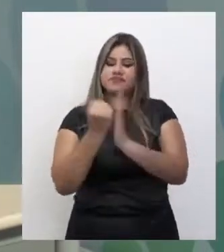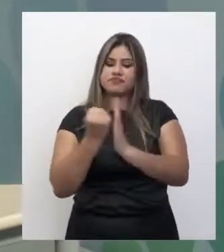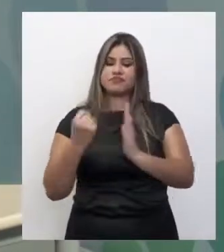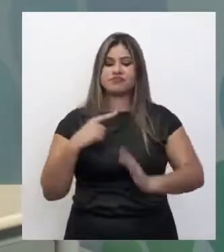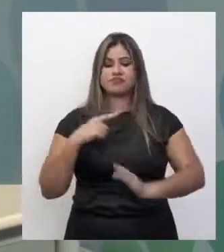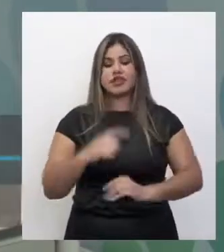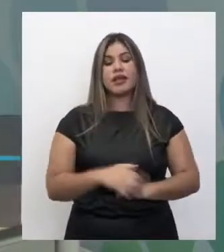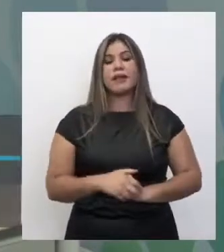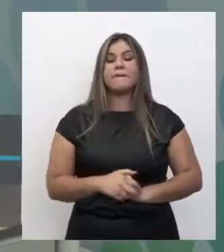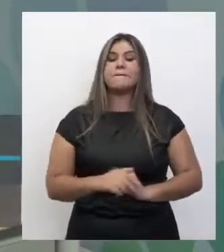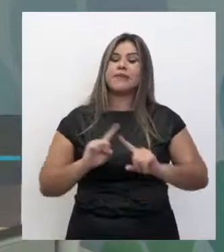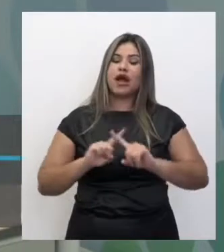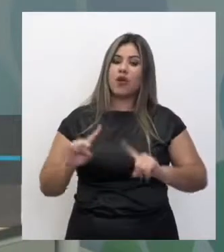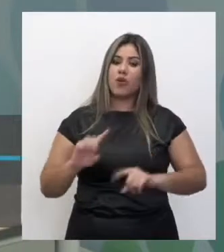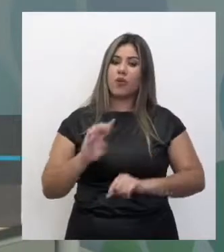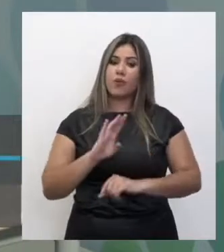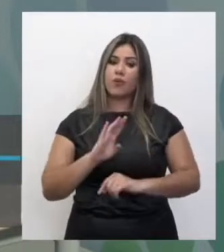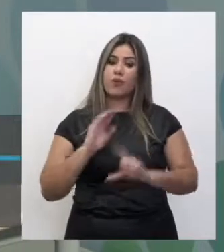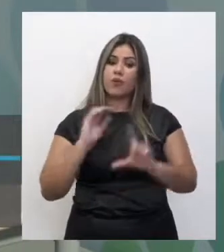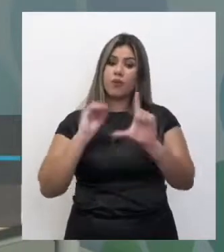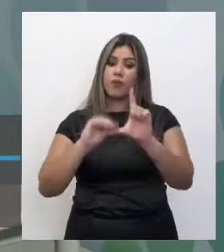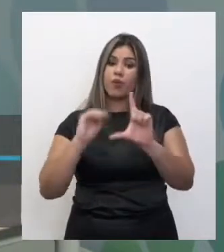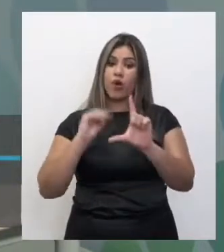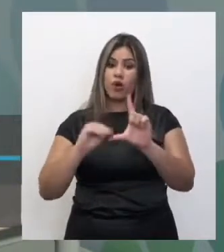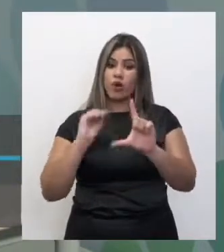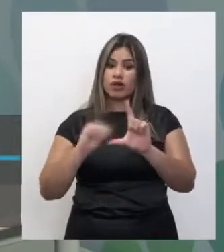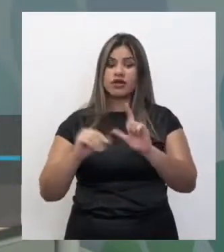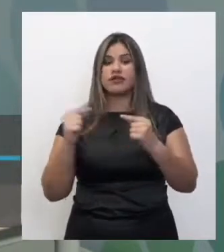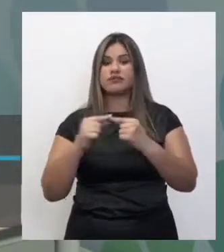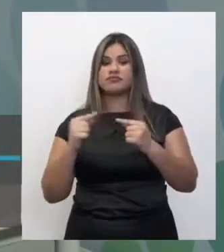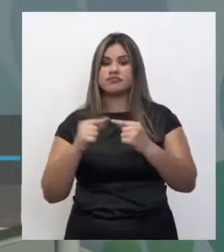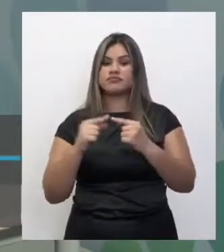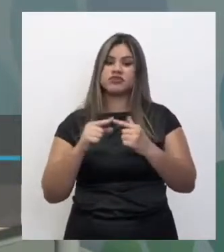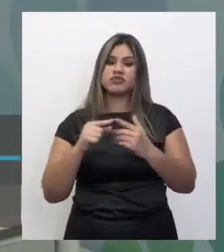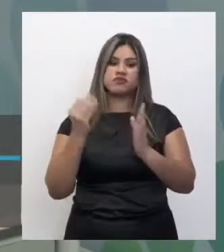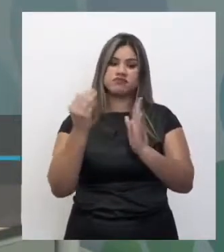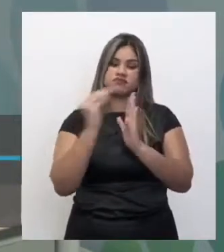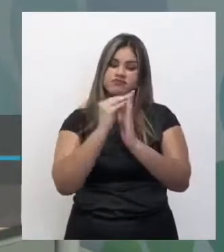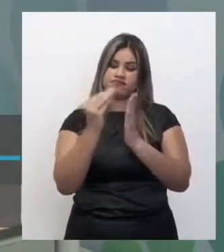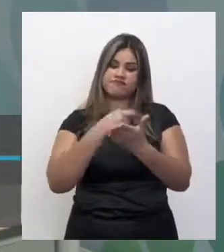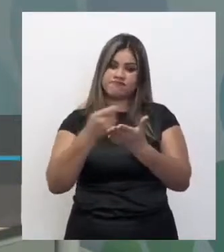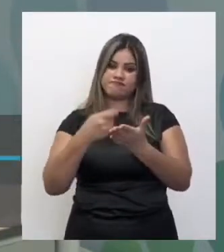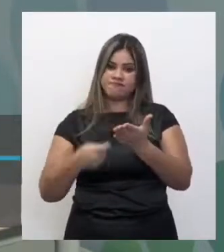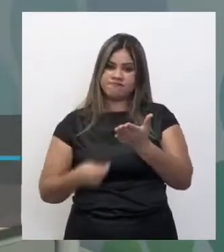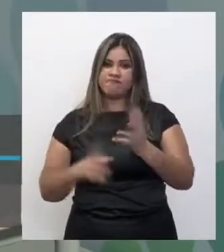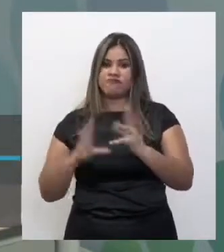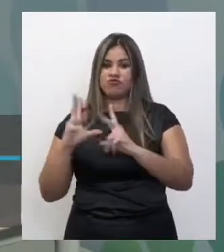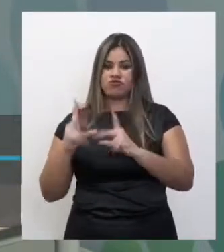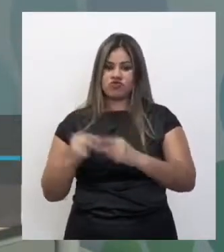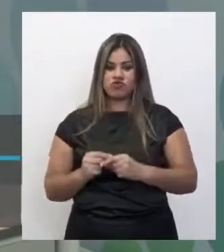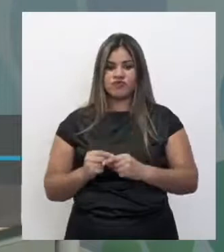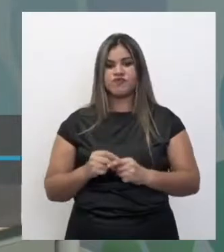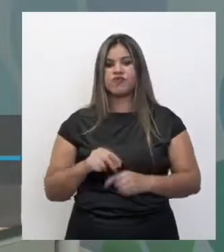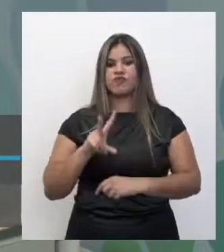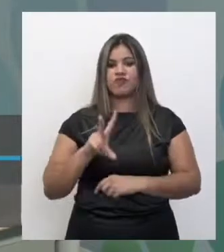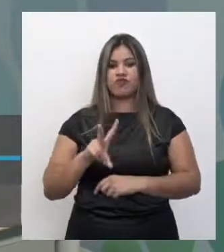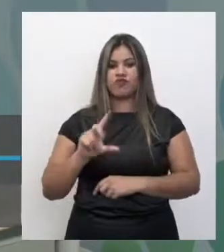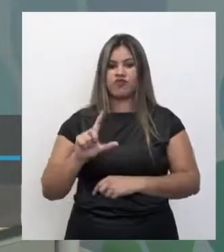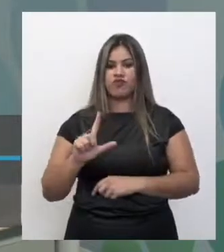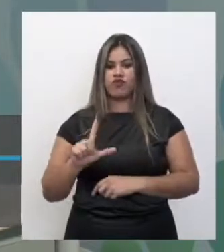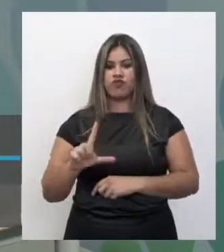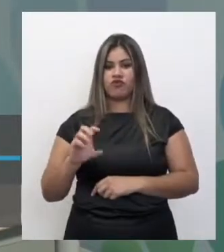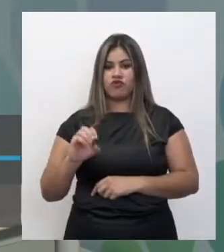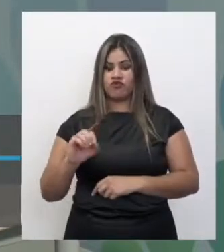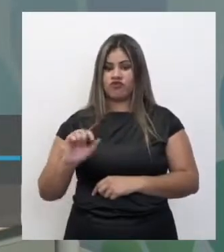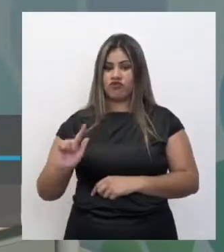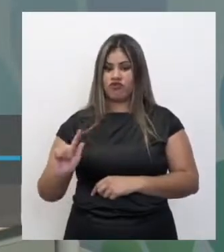Então, o blog, ele vai ser o registro de tudo aquilo, vai ser a escrita. né? O vlog, o vlogueiro, né? Que